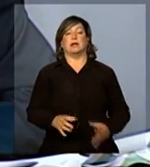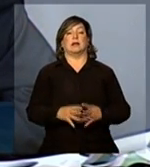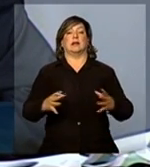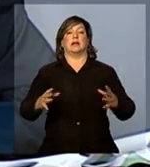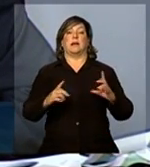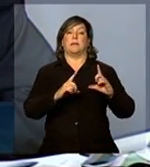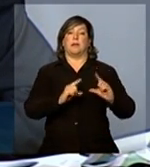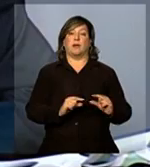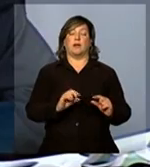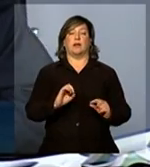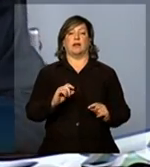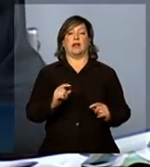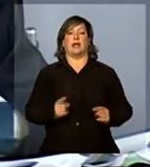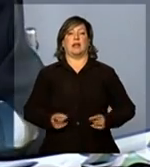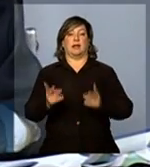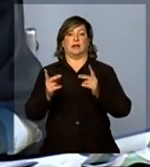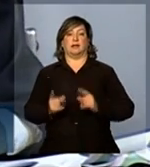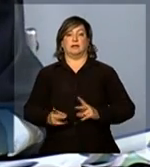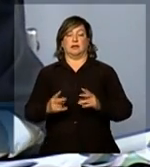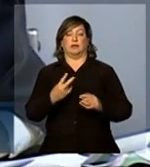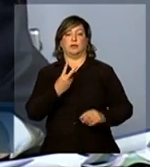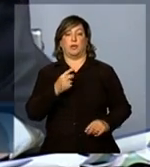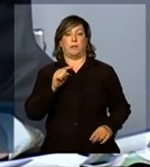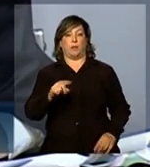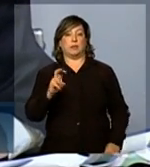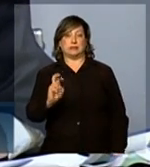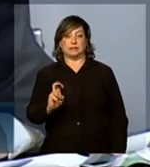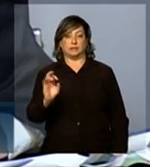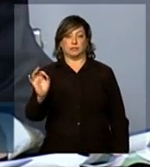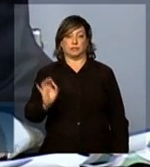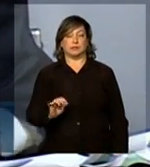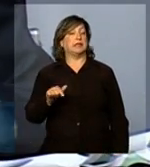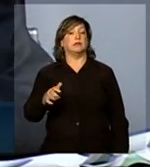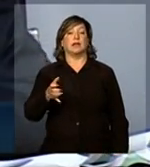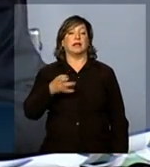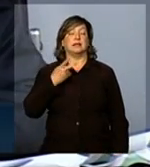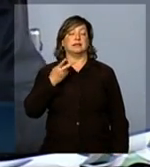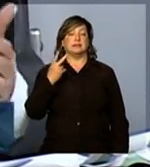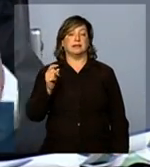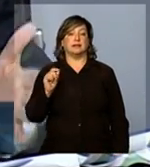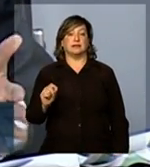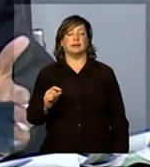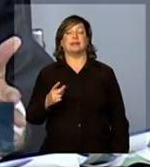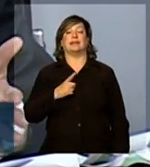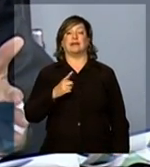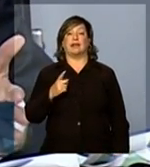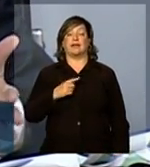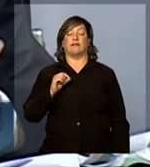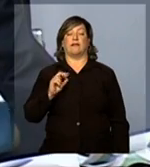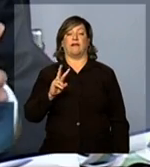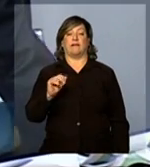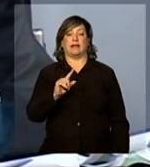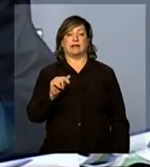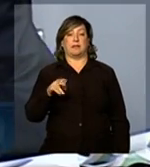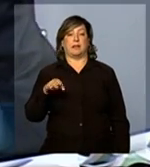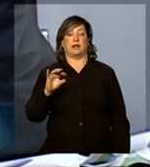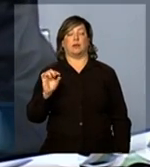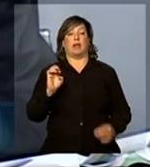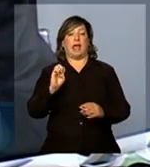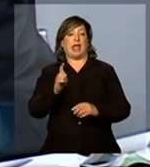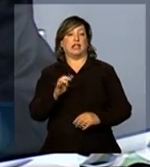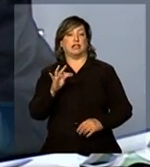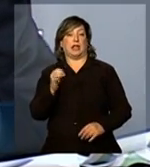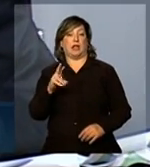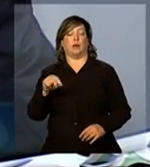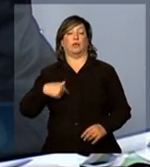das exportações, de 2,5%. Isso significa que houve vazamento externo do nosso